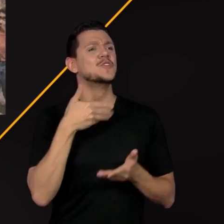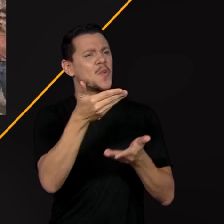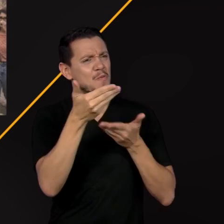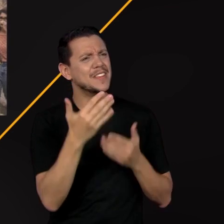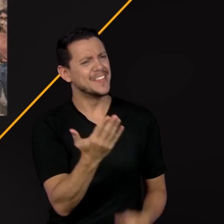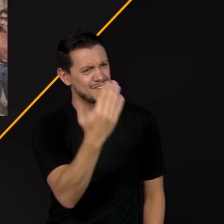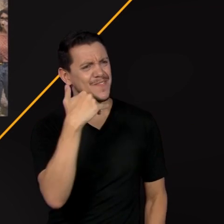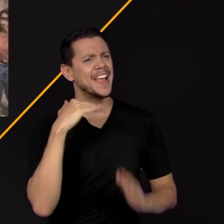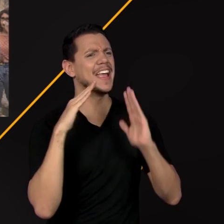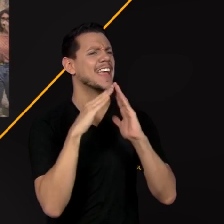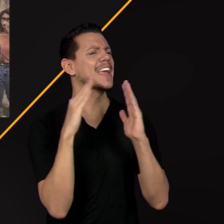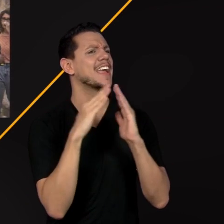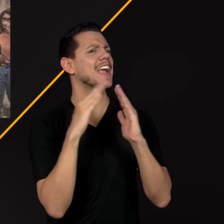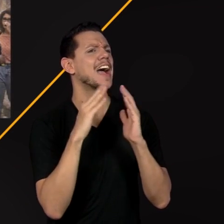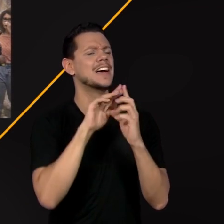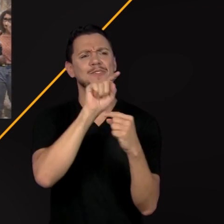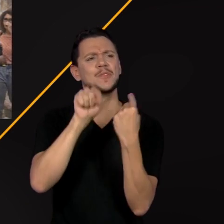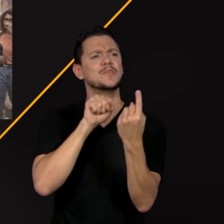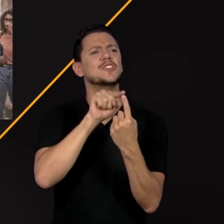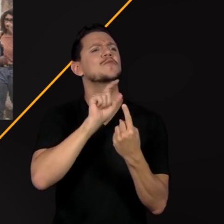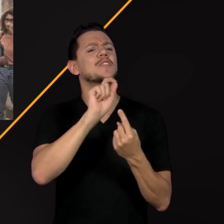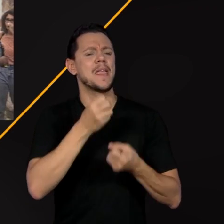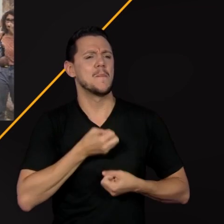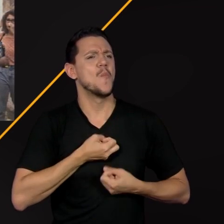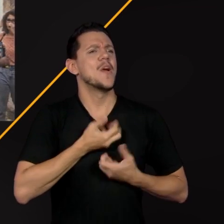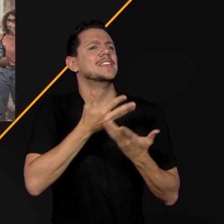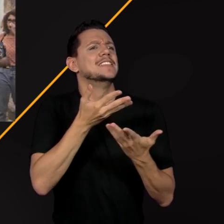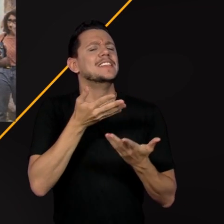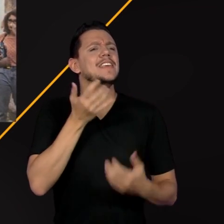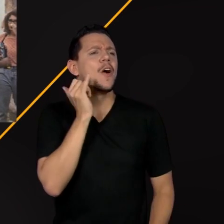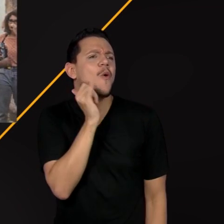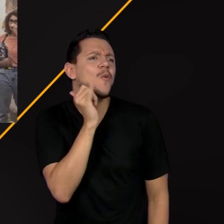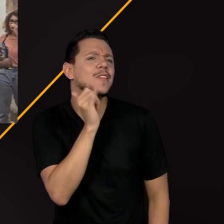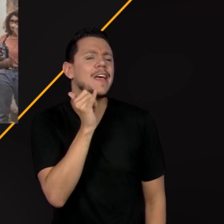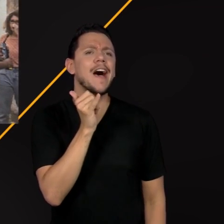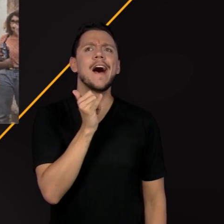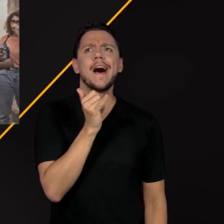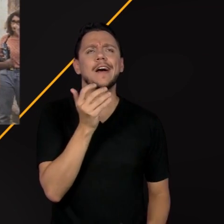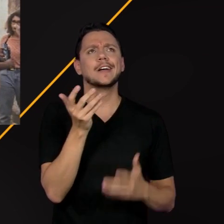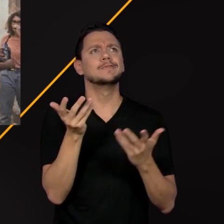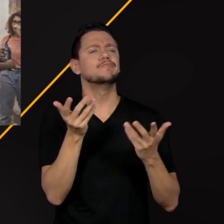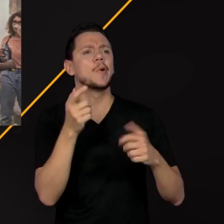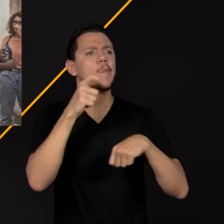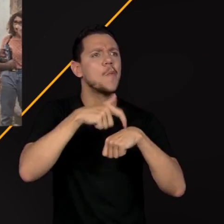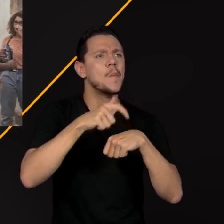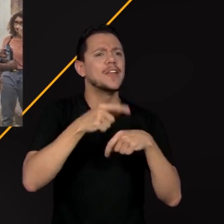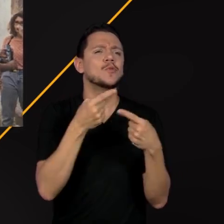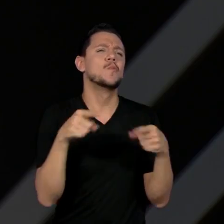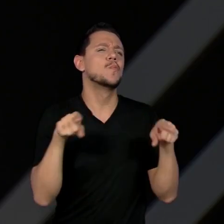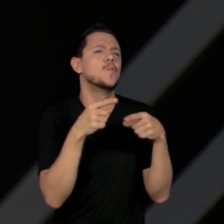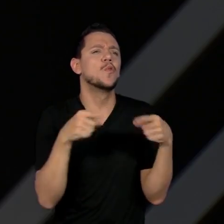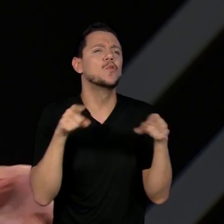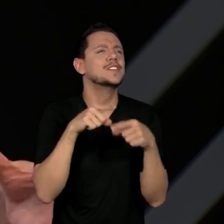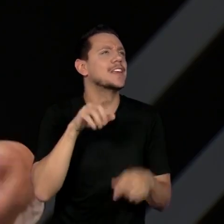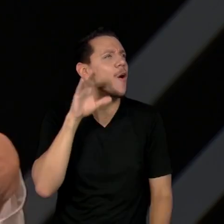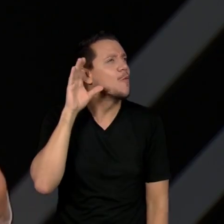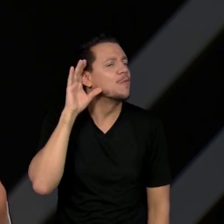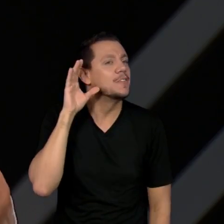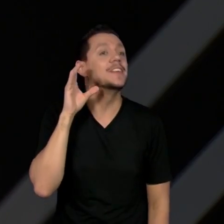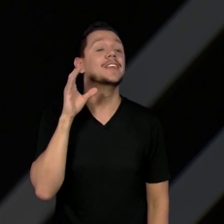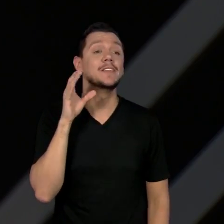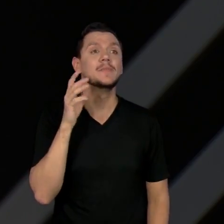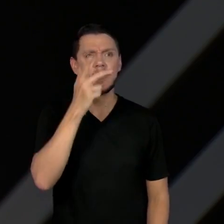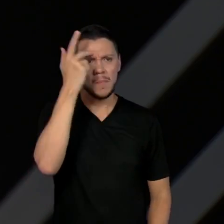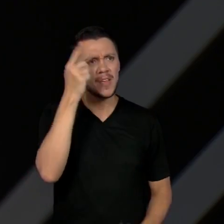casa para a gente fazer um momento de poesia, um momento de escutar música, e as pessoas